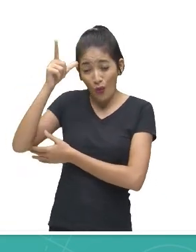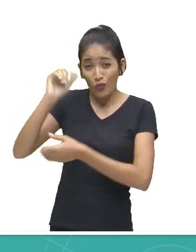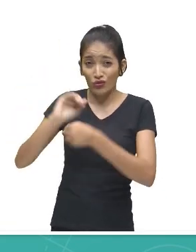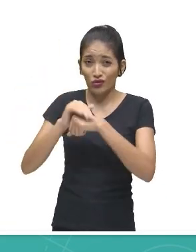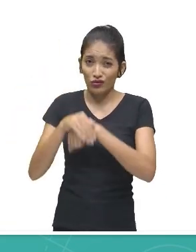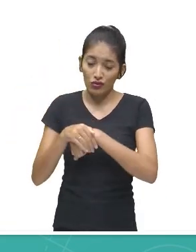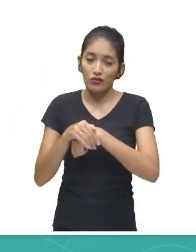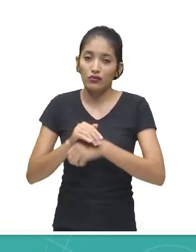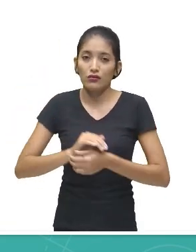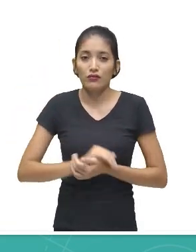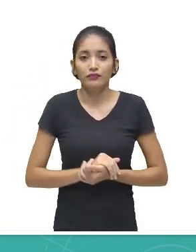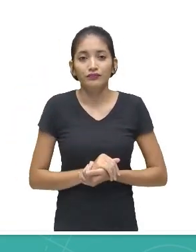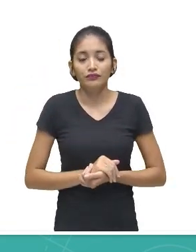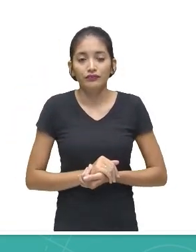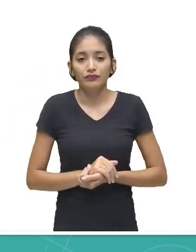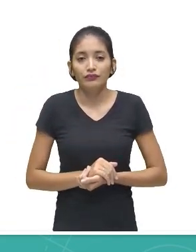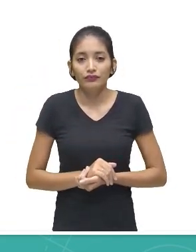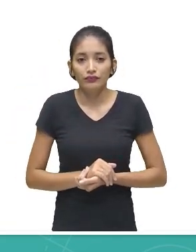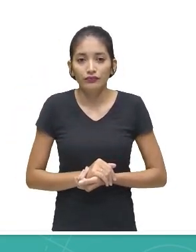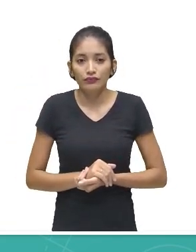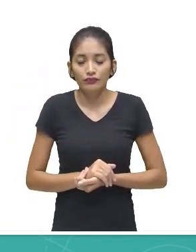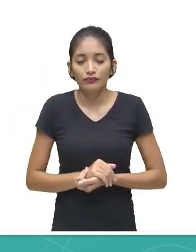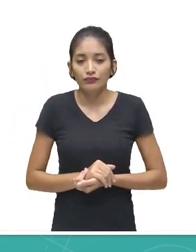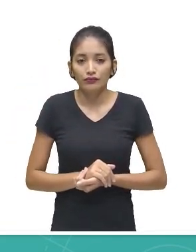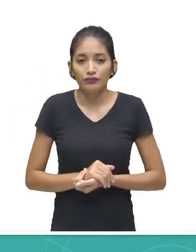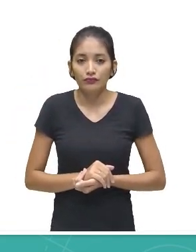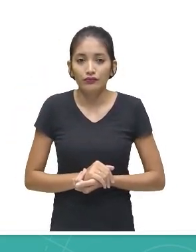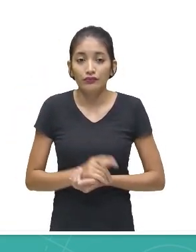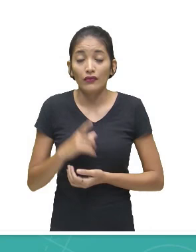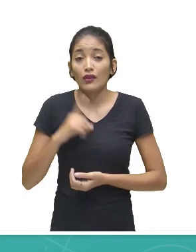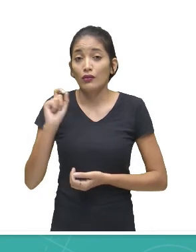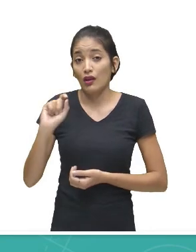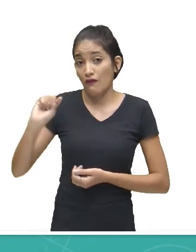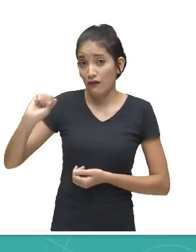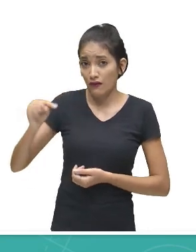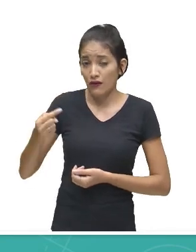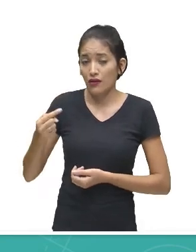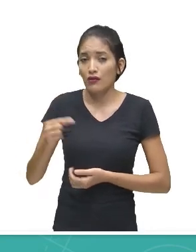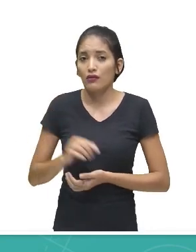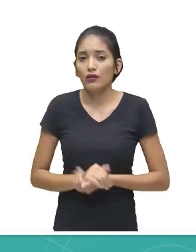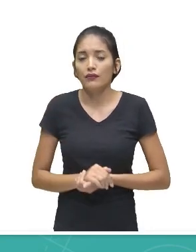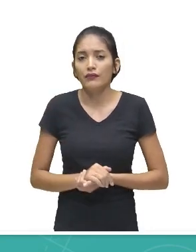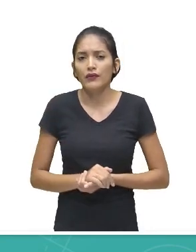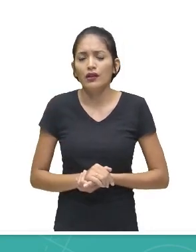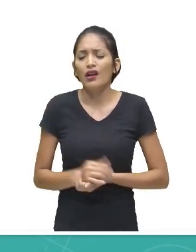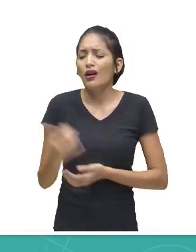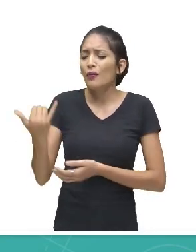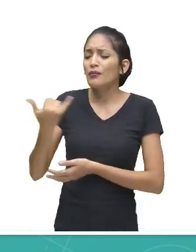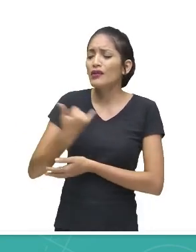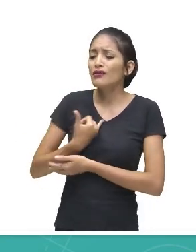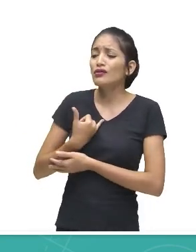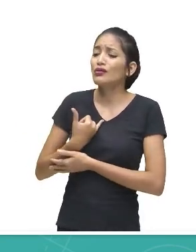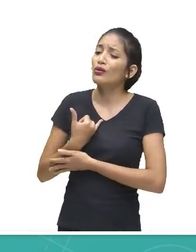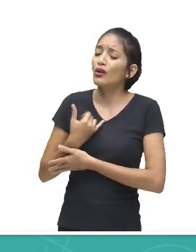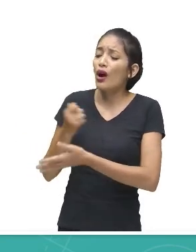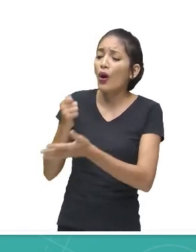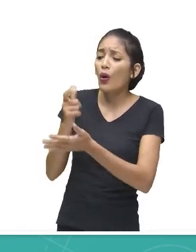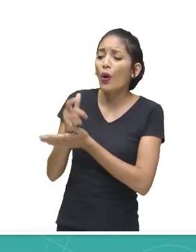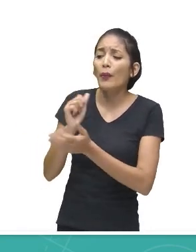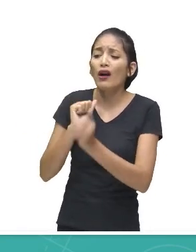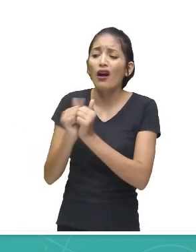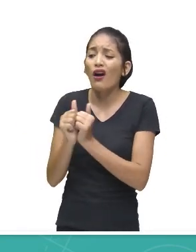observe que aqui eu vou ter uma pontuação aqui, ó. Disse que ia comprar arroz e até agora